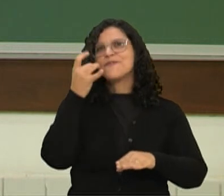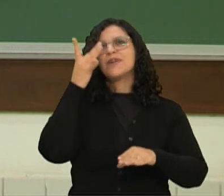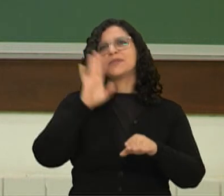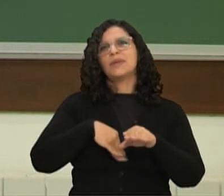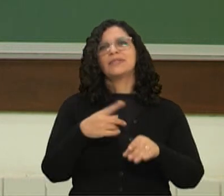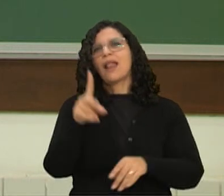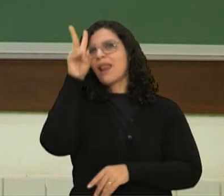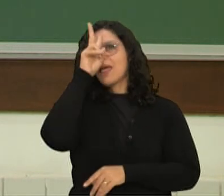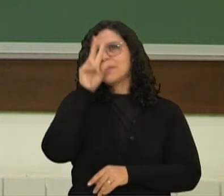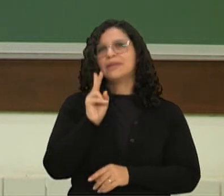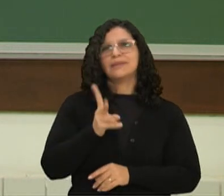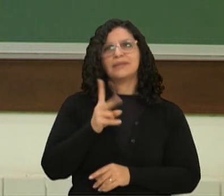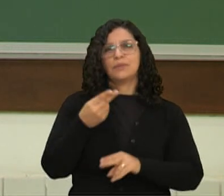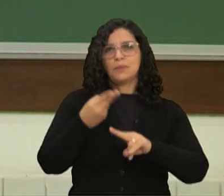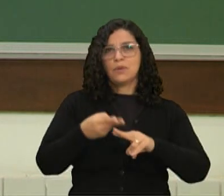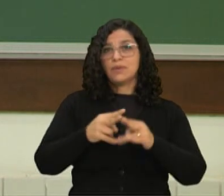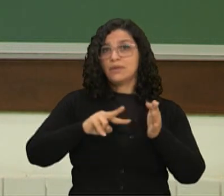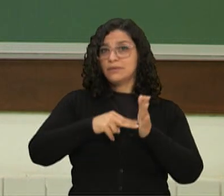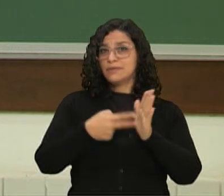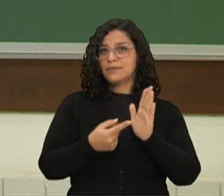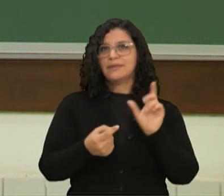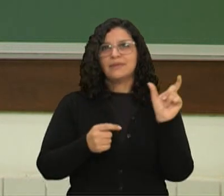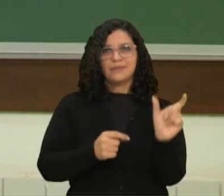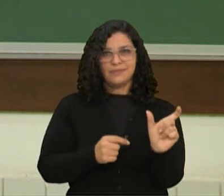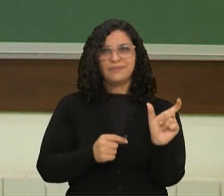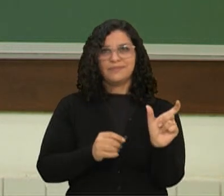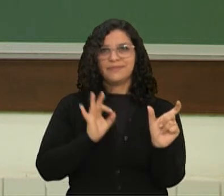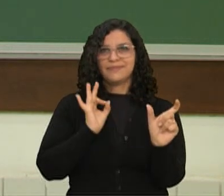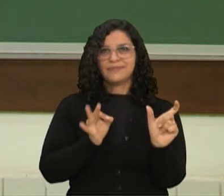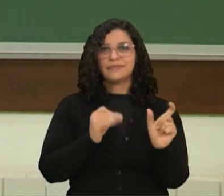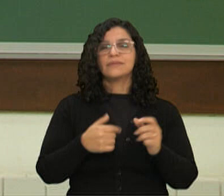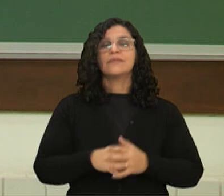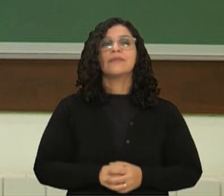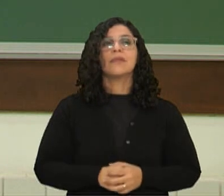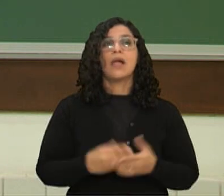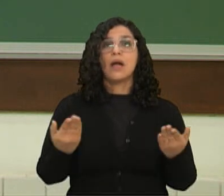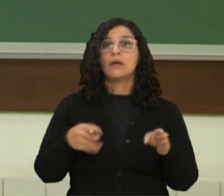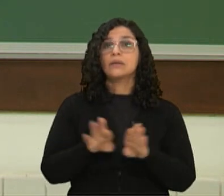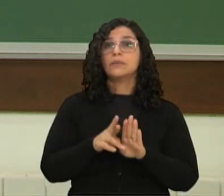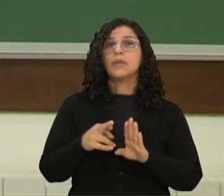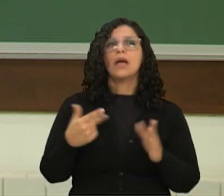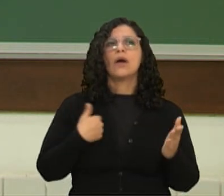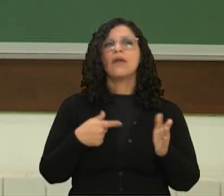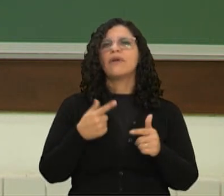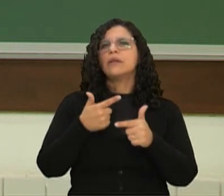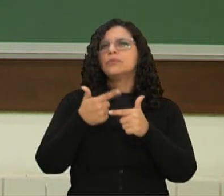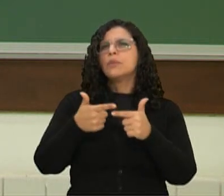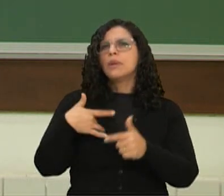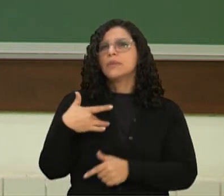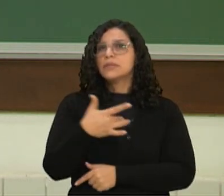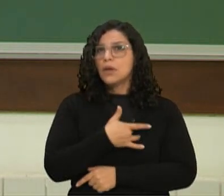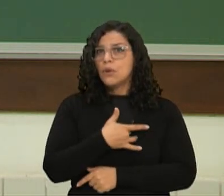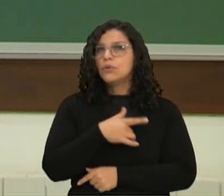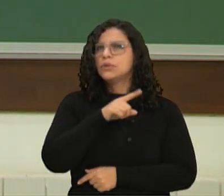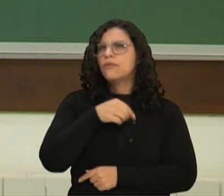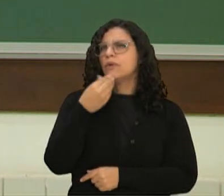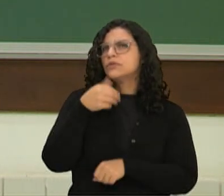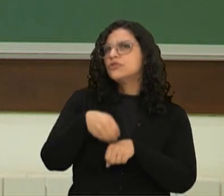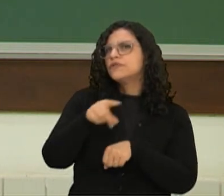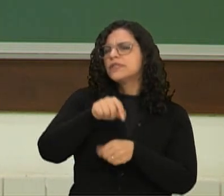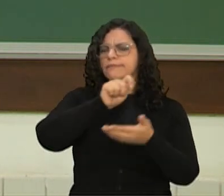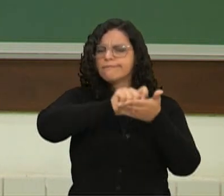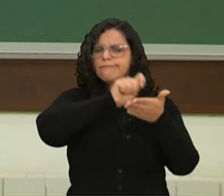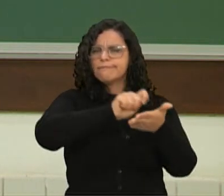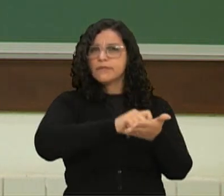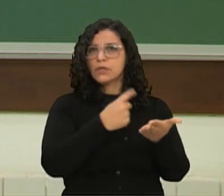ficar de vocês lembrarem depois o significado dessas palavrinhas. Então, esses health problems, eu sugiro que vocês escrevam